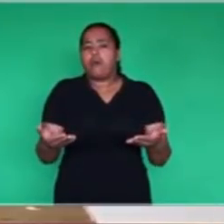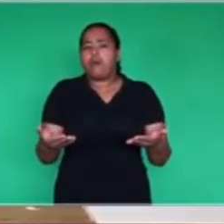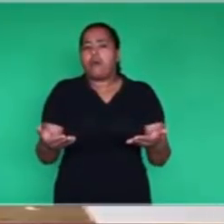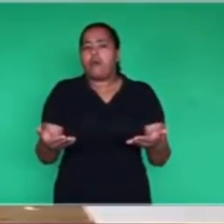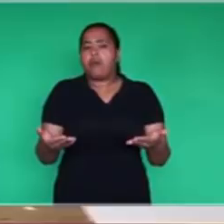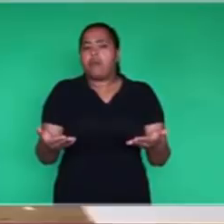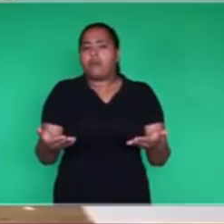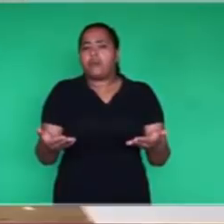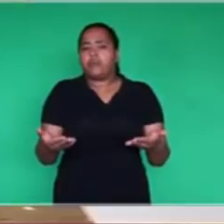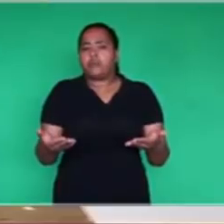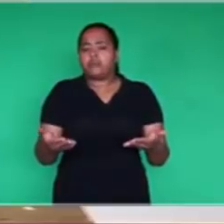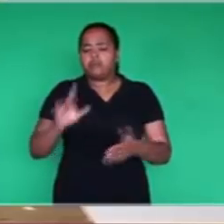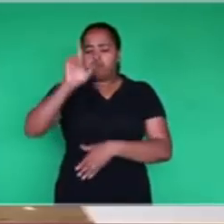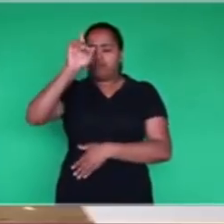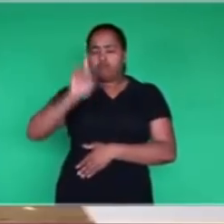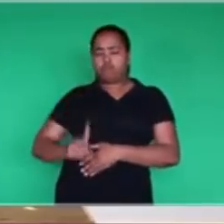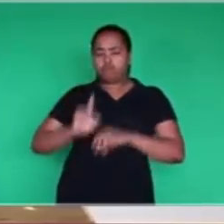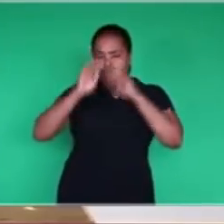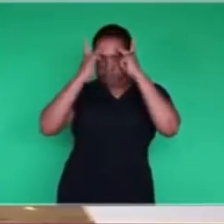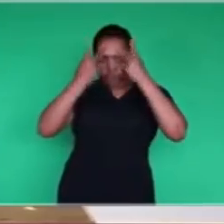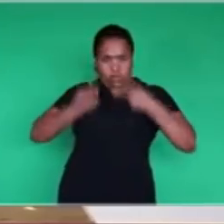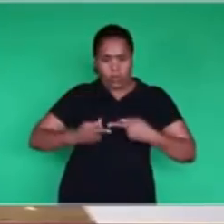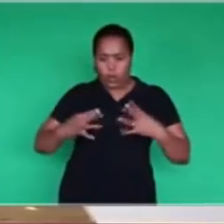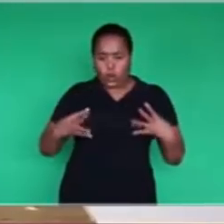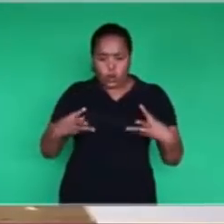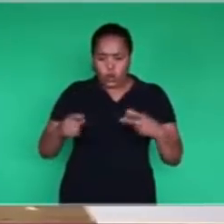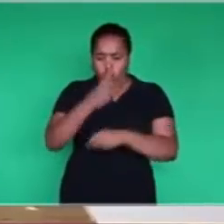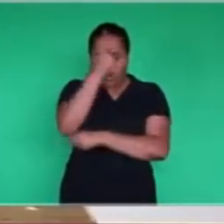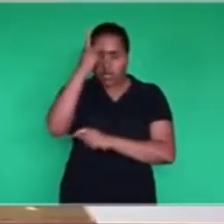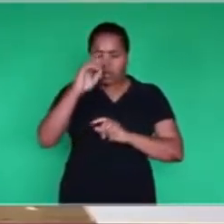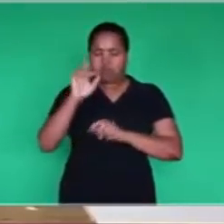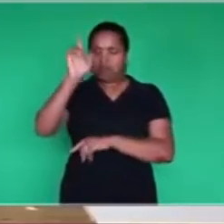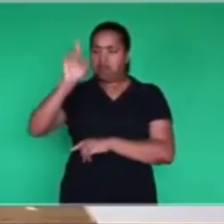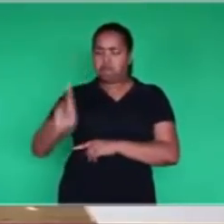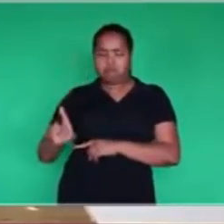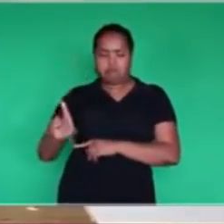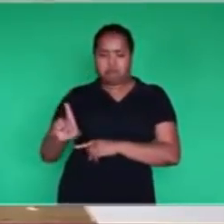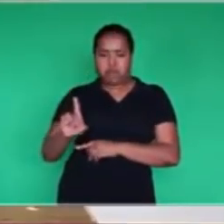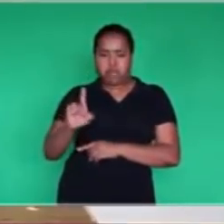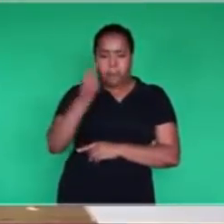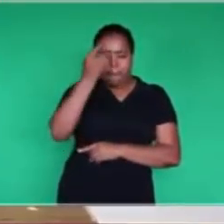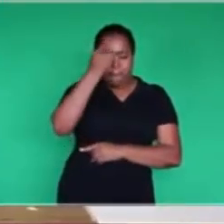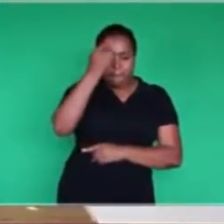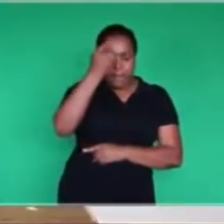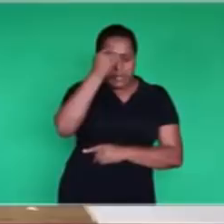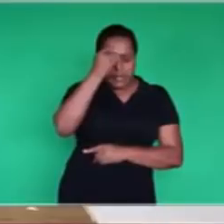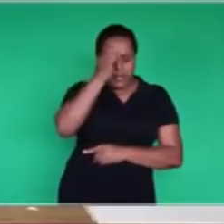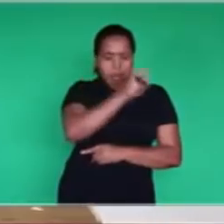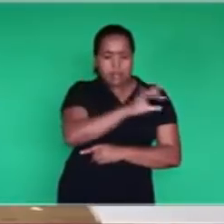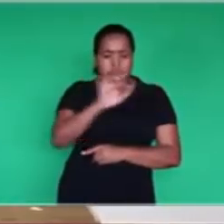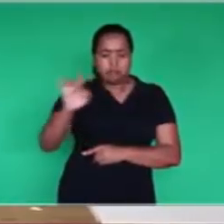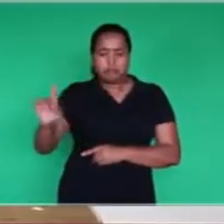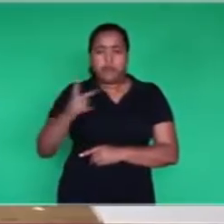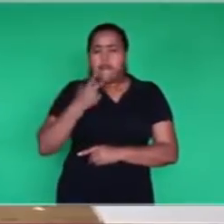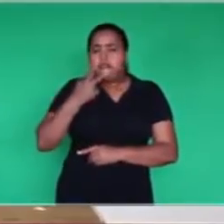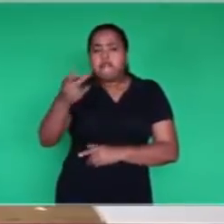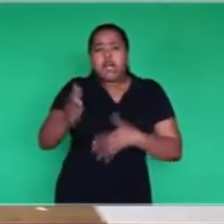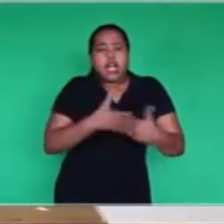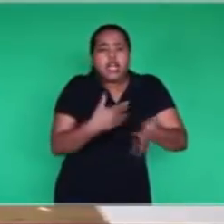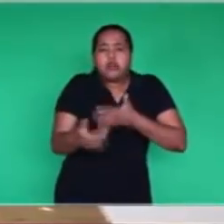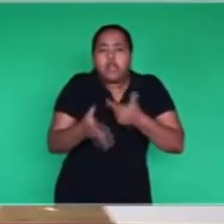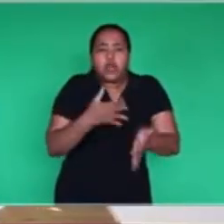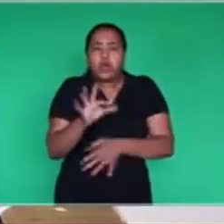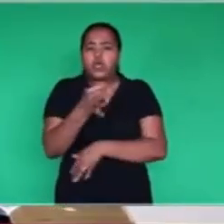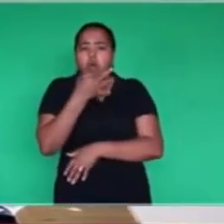É direitos humanos. Todo mundo está cheio de direitos, cada um pensa uma coisa, diz o que quer e vai tocando. Assim é